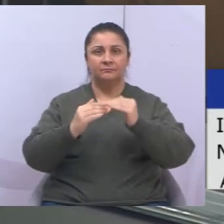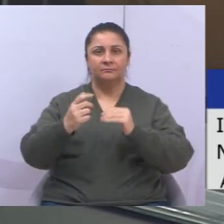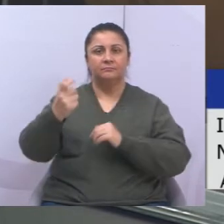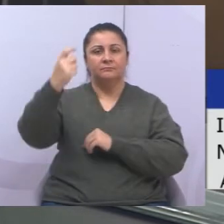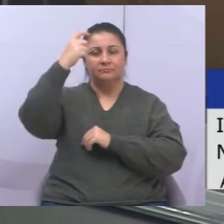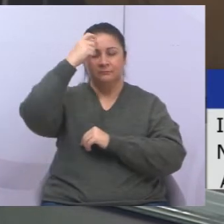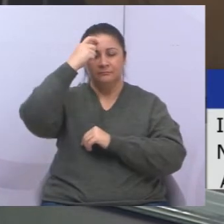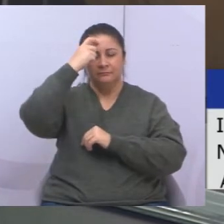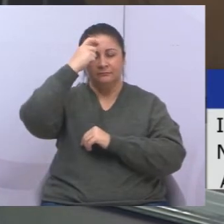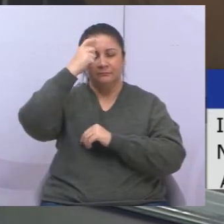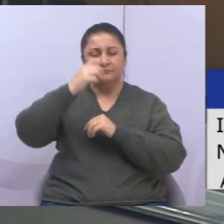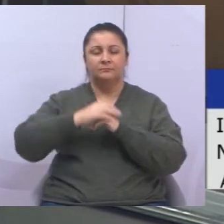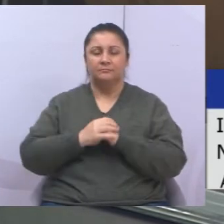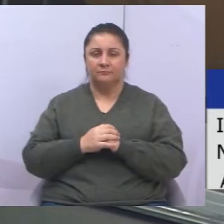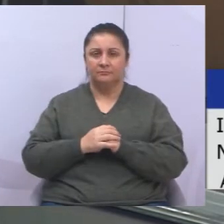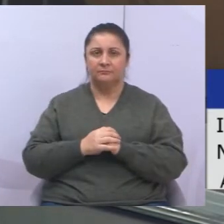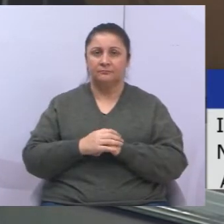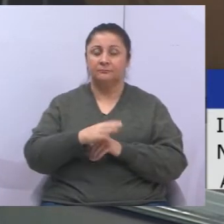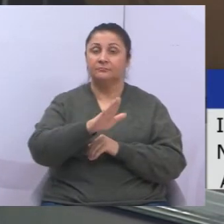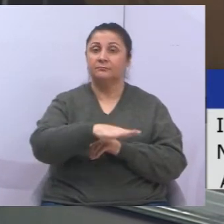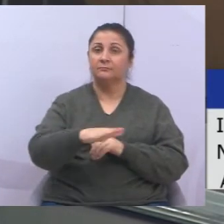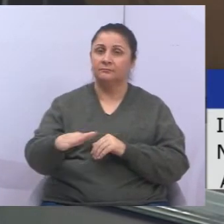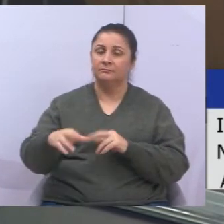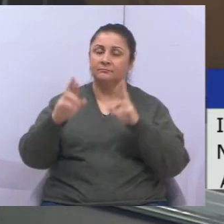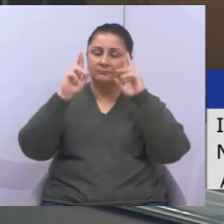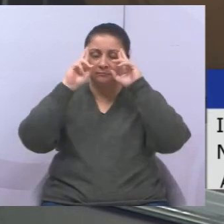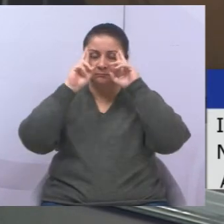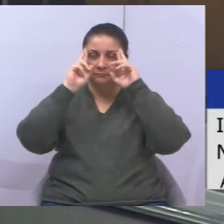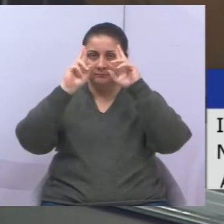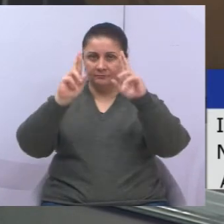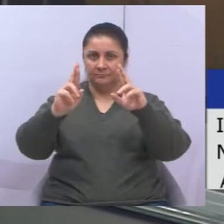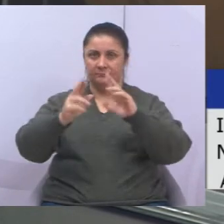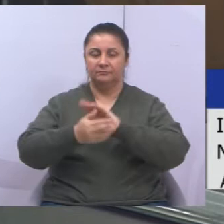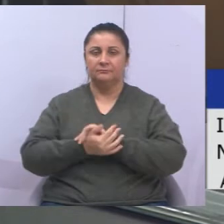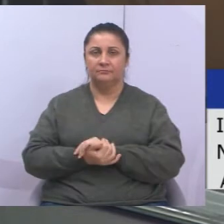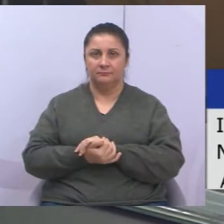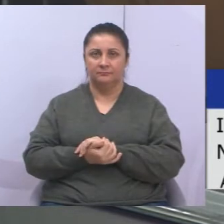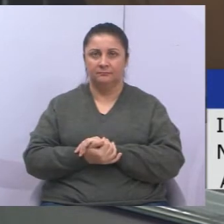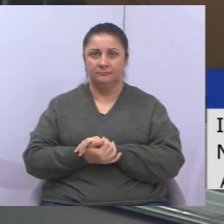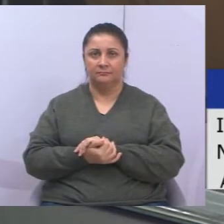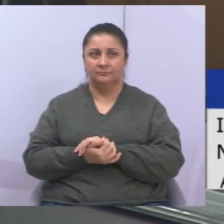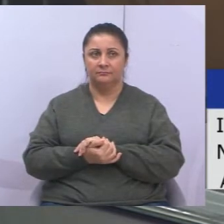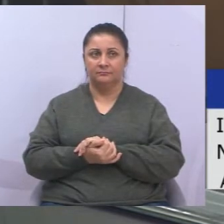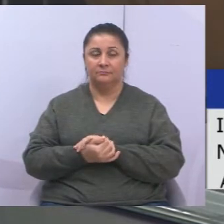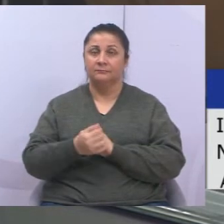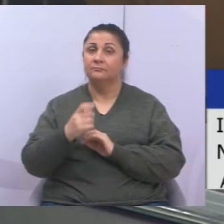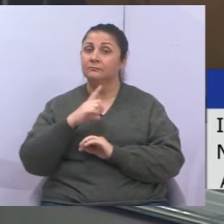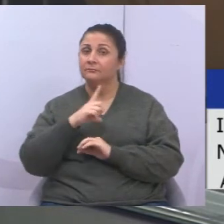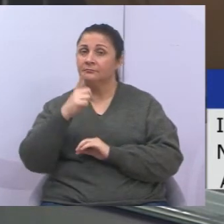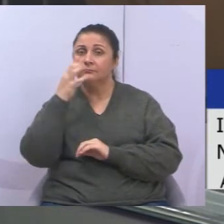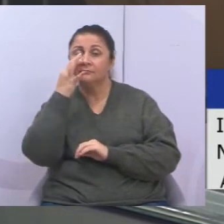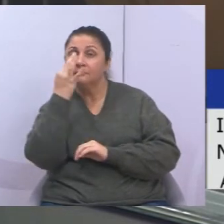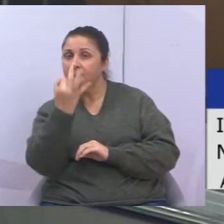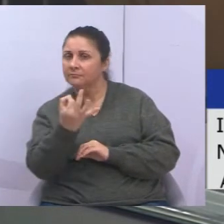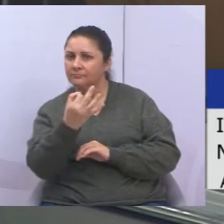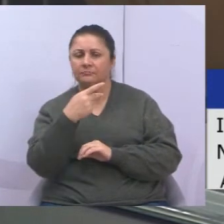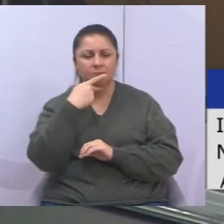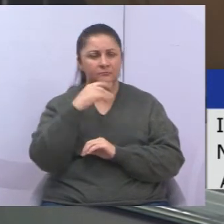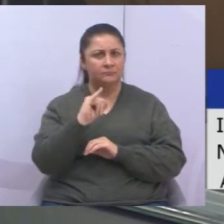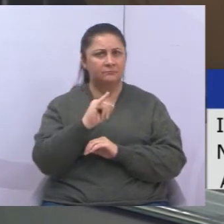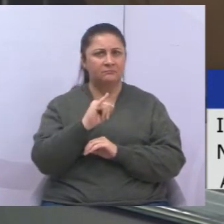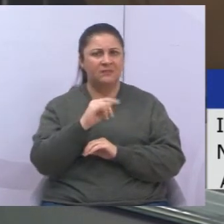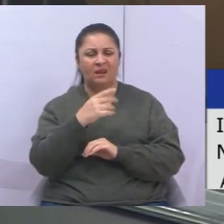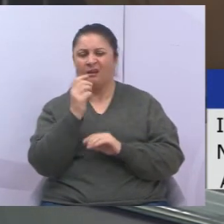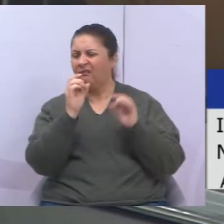sabedoria e sendo crianças que respeitem. E atente-se aos pais que não estão tendo esse